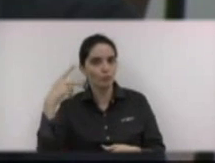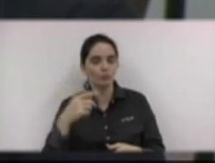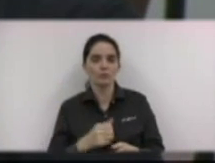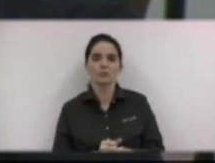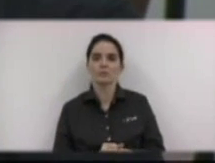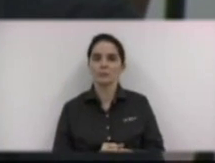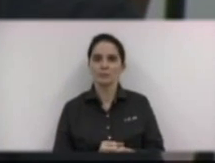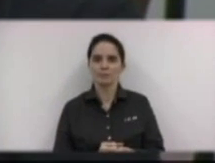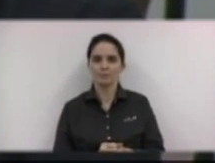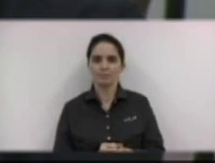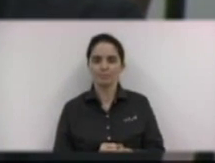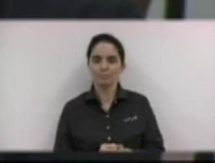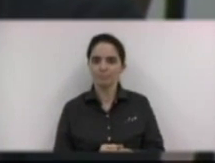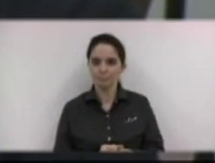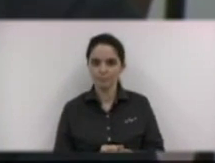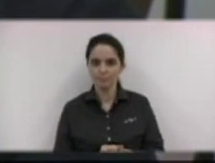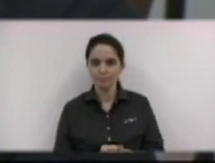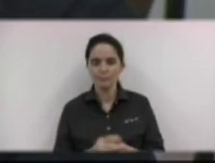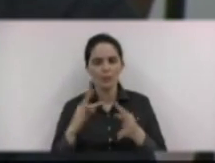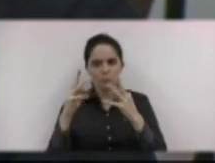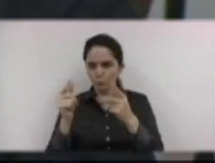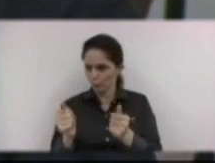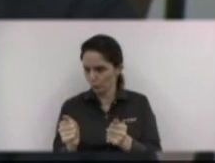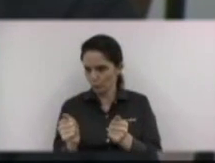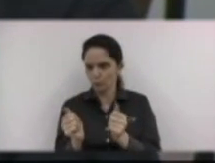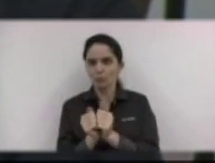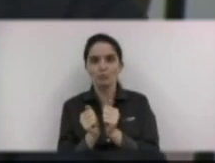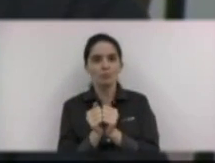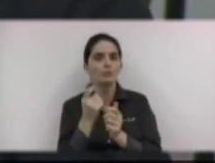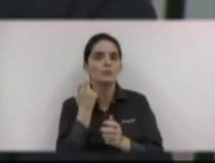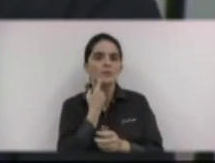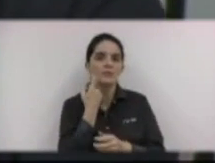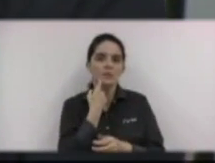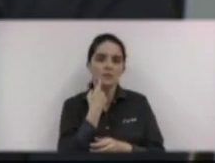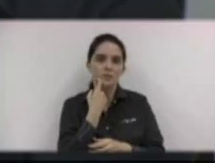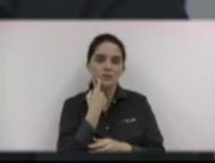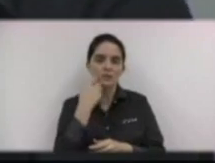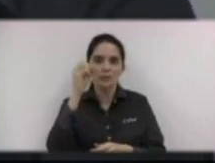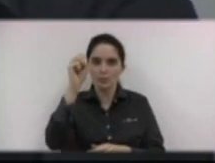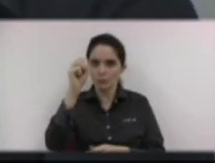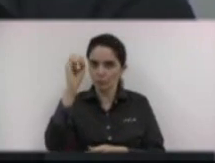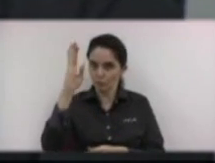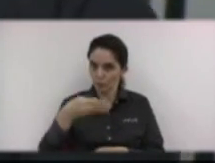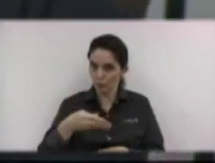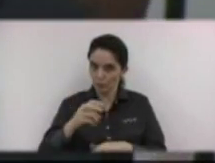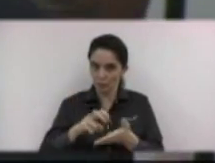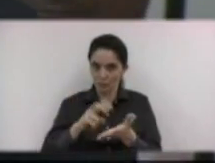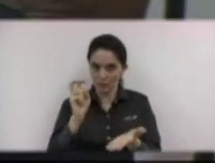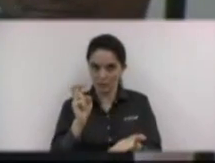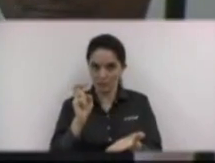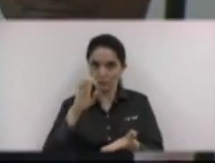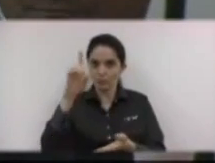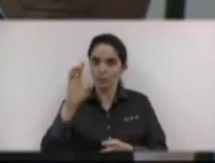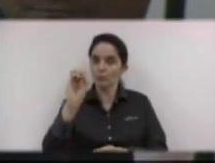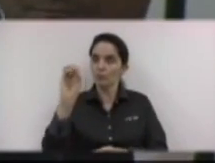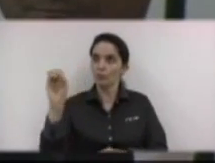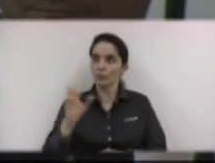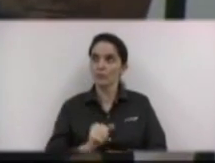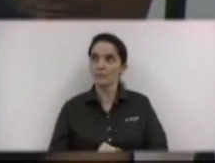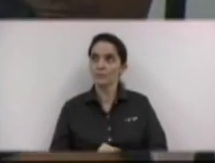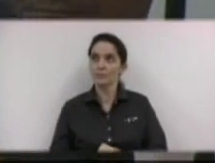Cultura, mas estamos estendendo o convite a todos os vereadores. Sexta-feira, às 8:30 da manhã, no Zoológico. Apenas uma